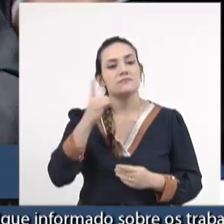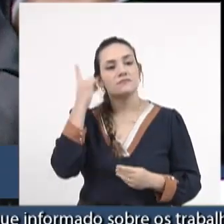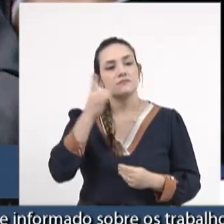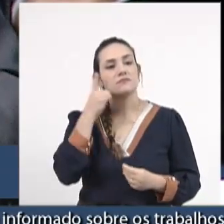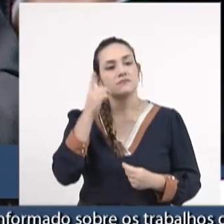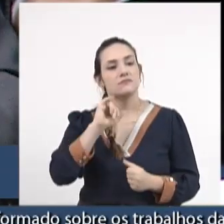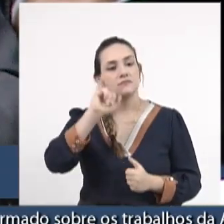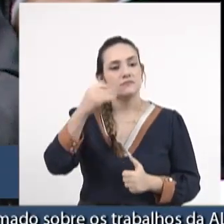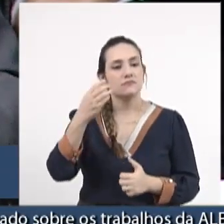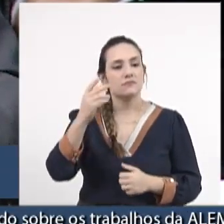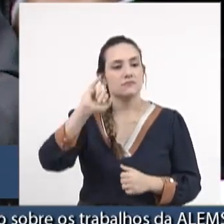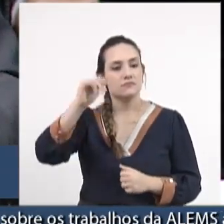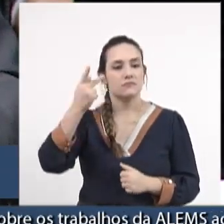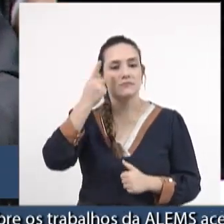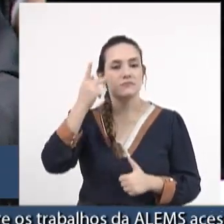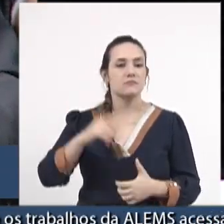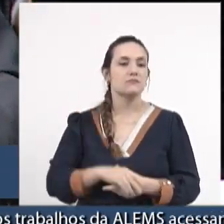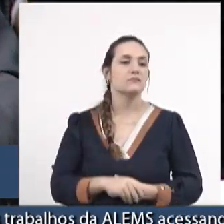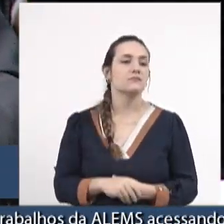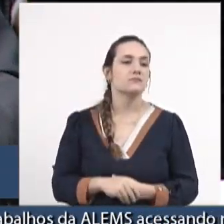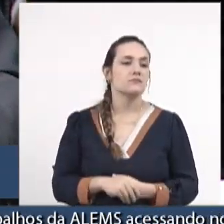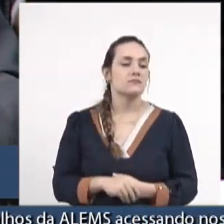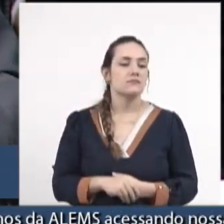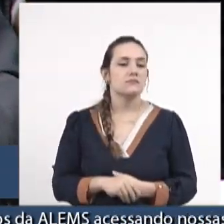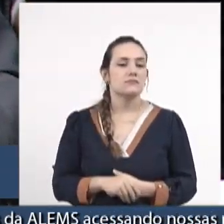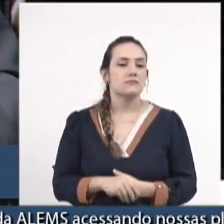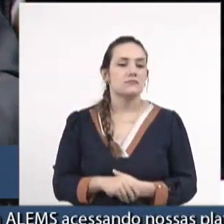solicitada pelo deputado João Henrique,